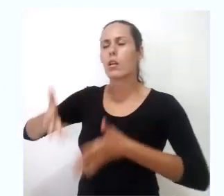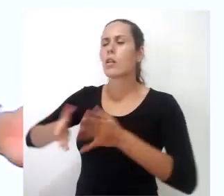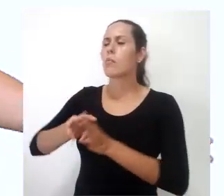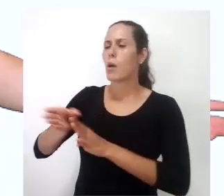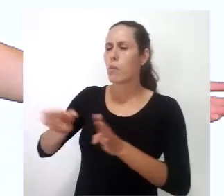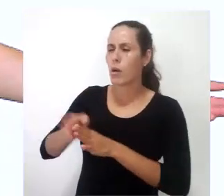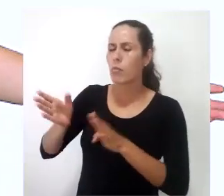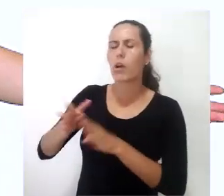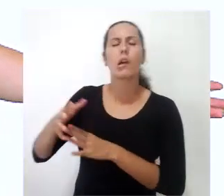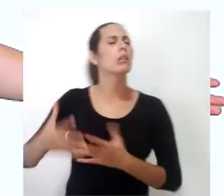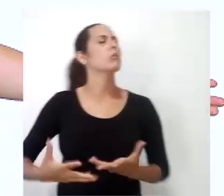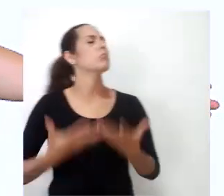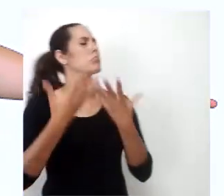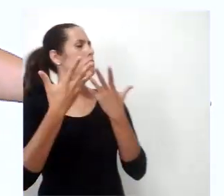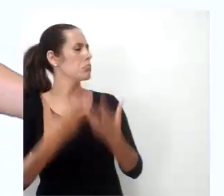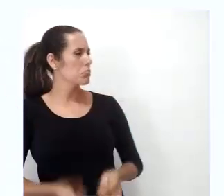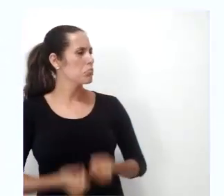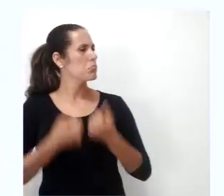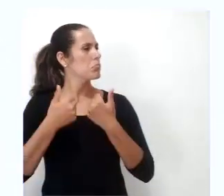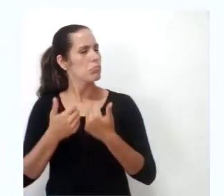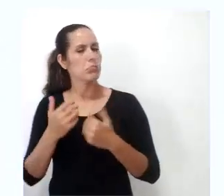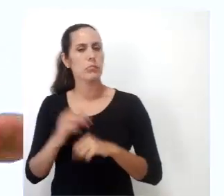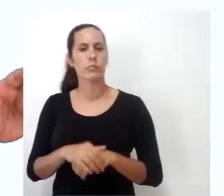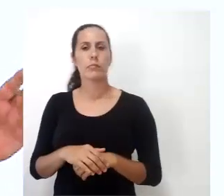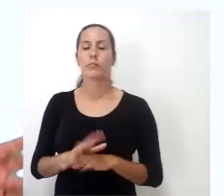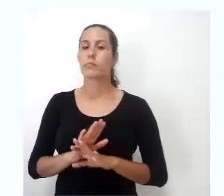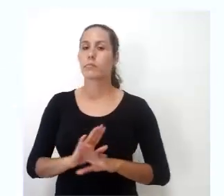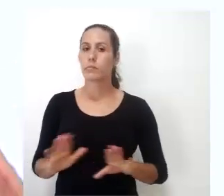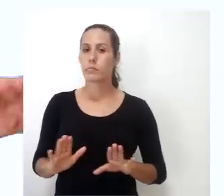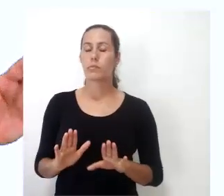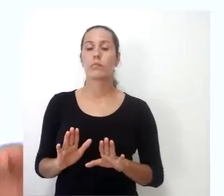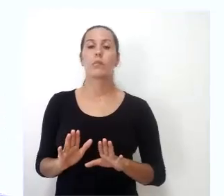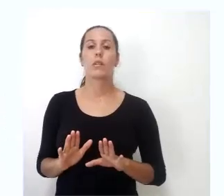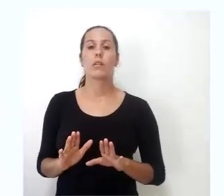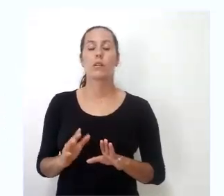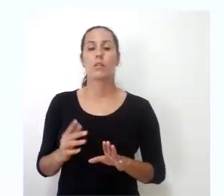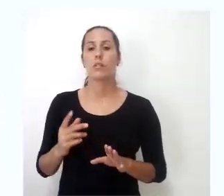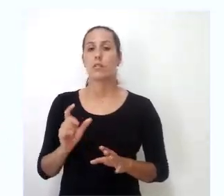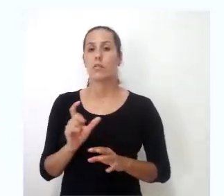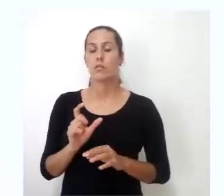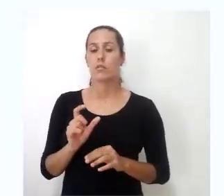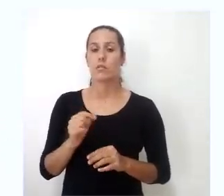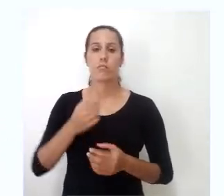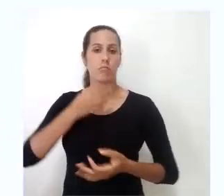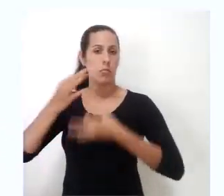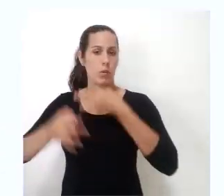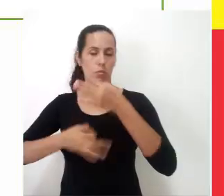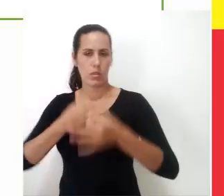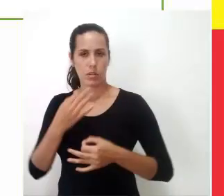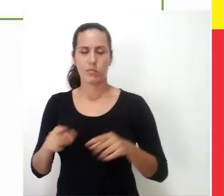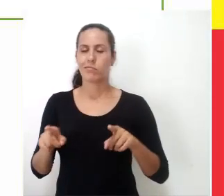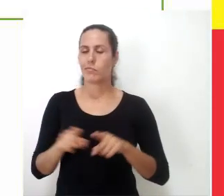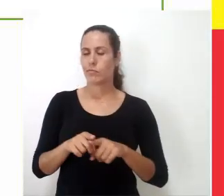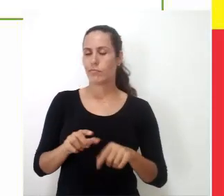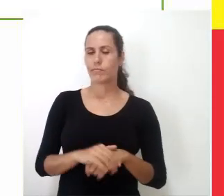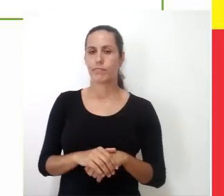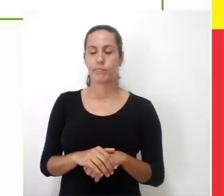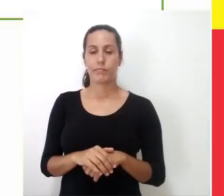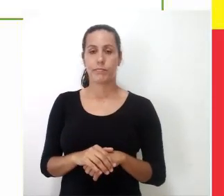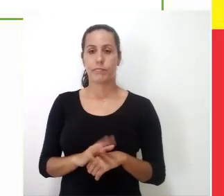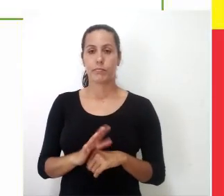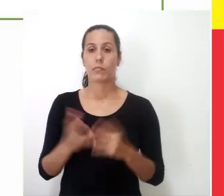Então é a persuasão, persuasão. Então aqui você tem palavra, persuasão,